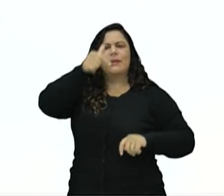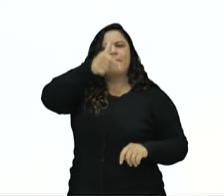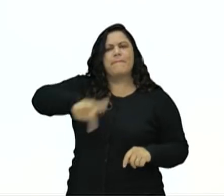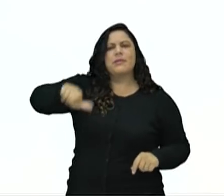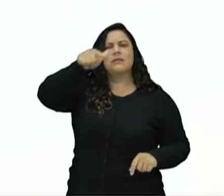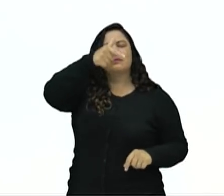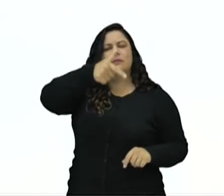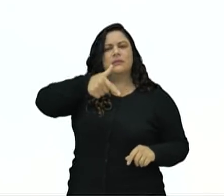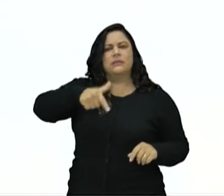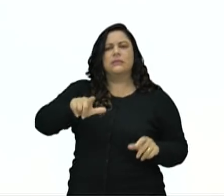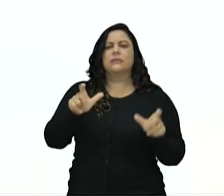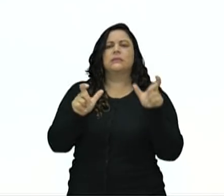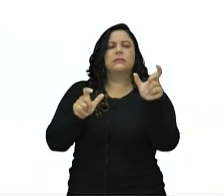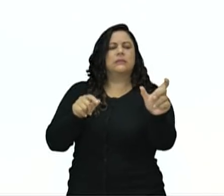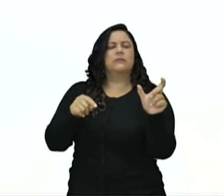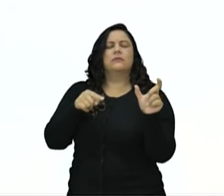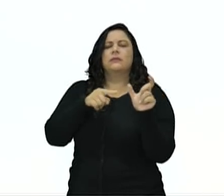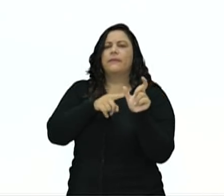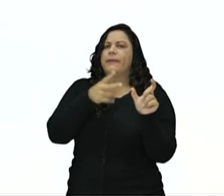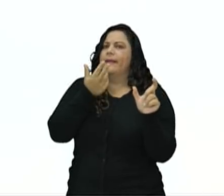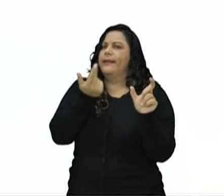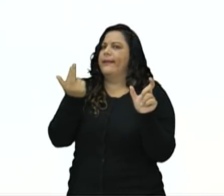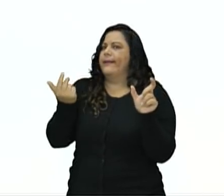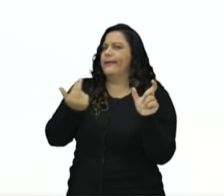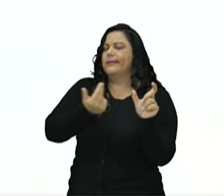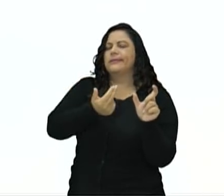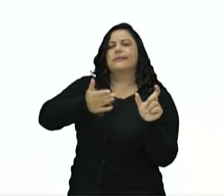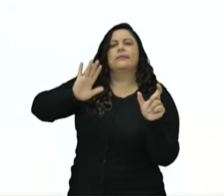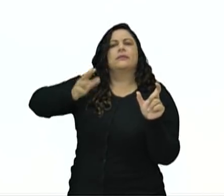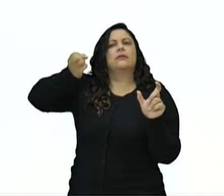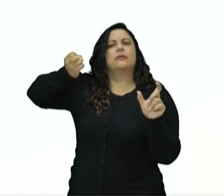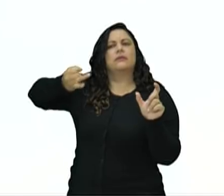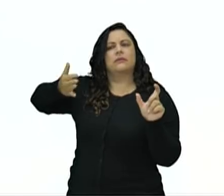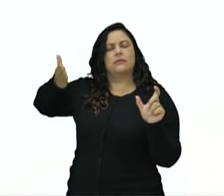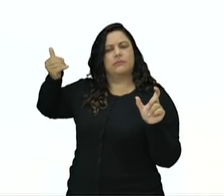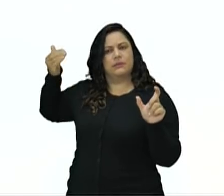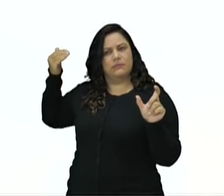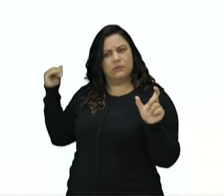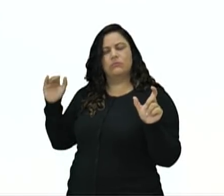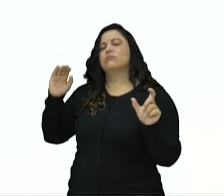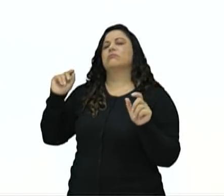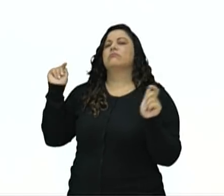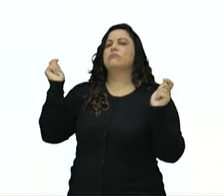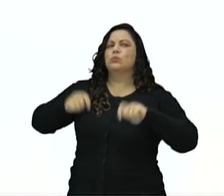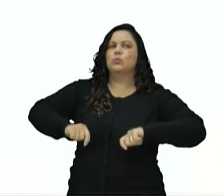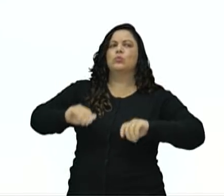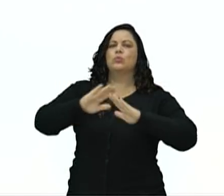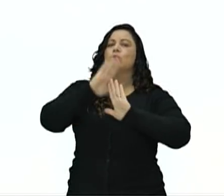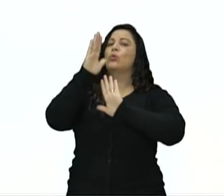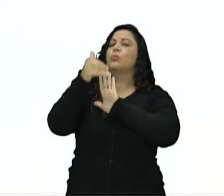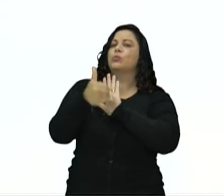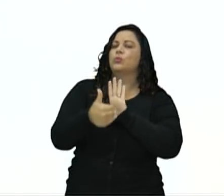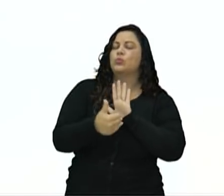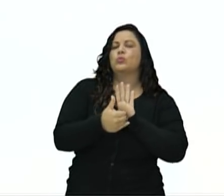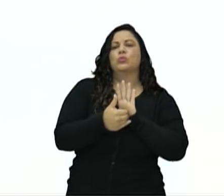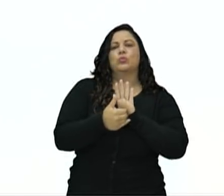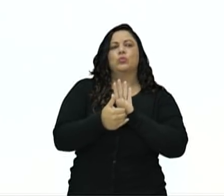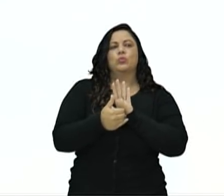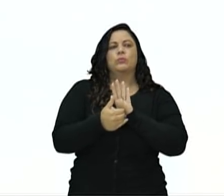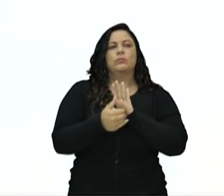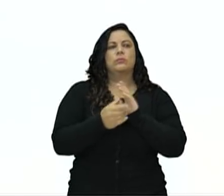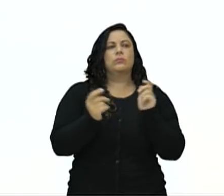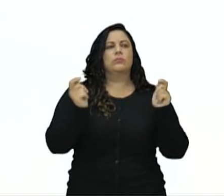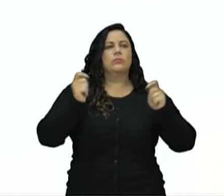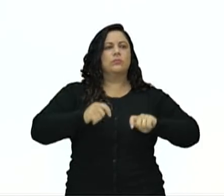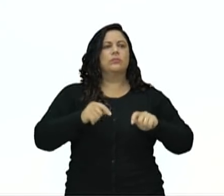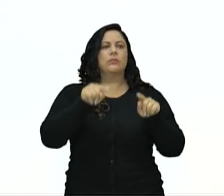várias frases ou membros da mesma frase, como em tudo cura o tempo. Tudo, e aí tem ali,